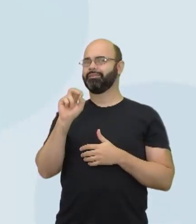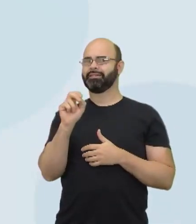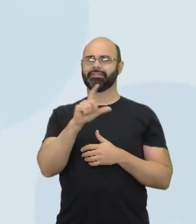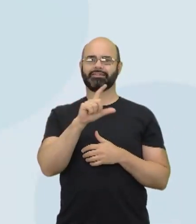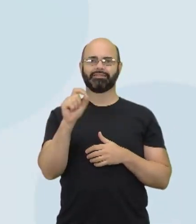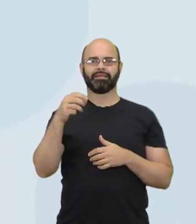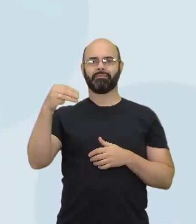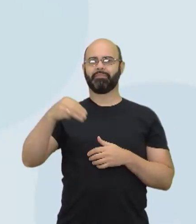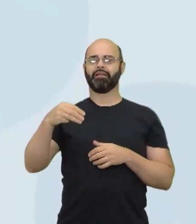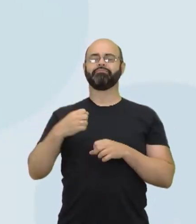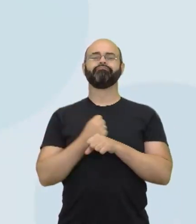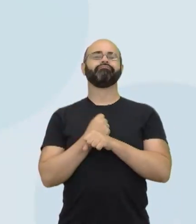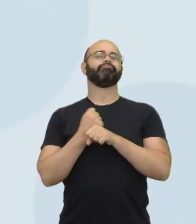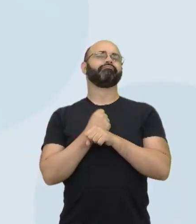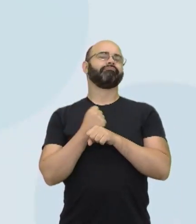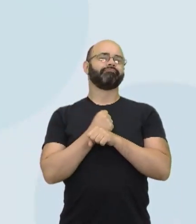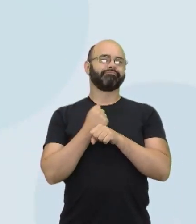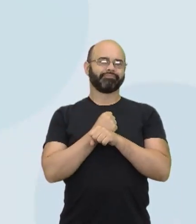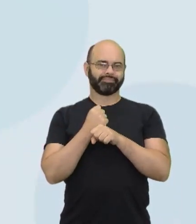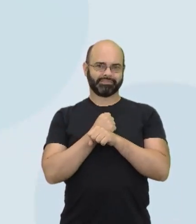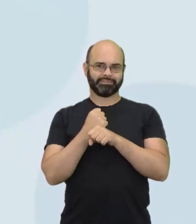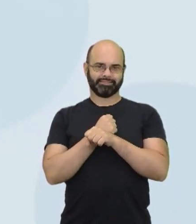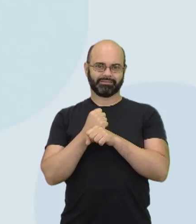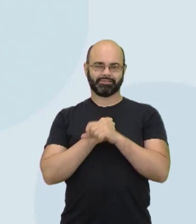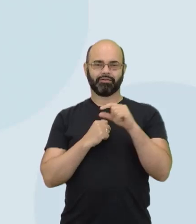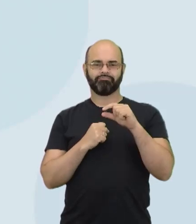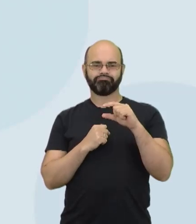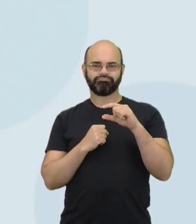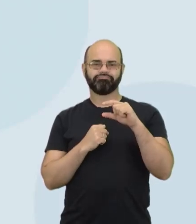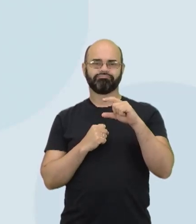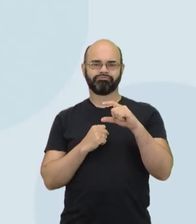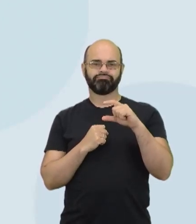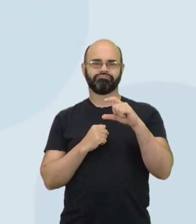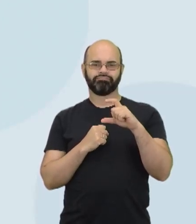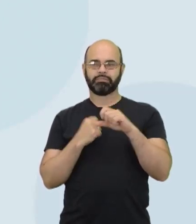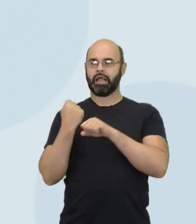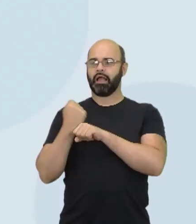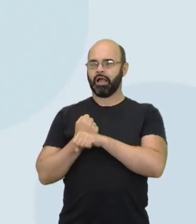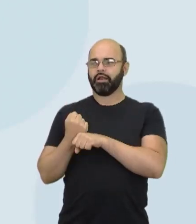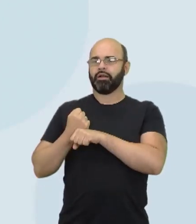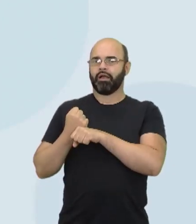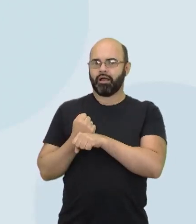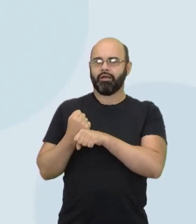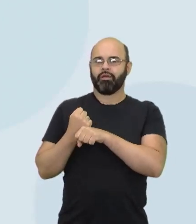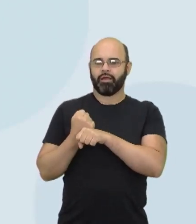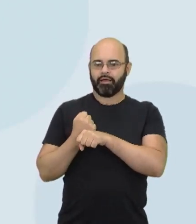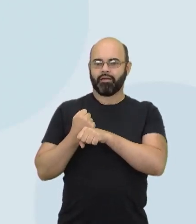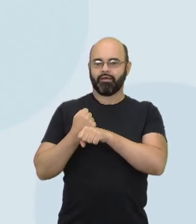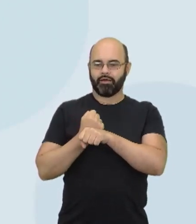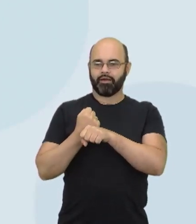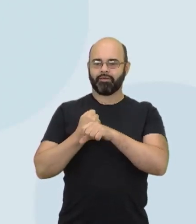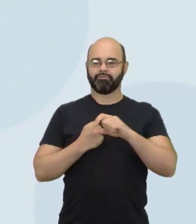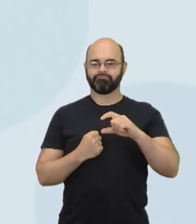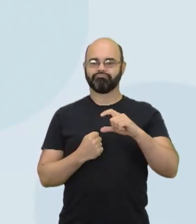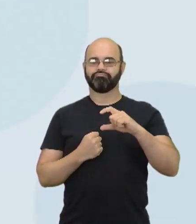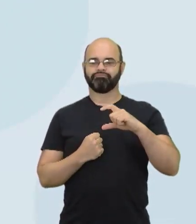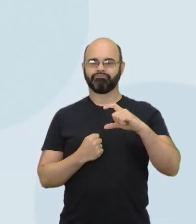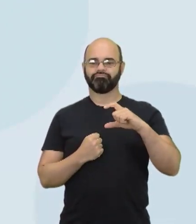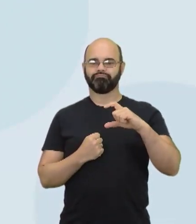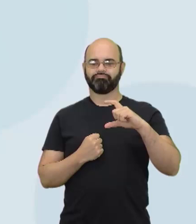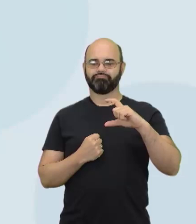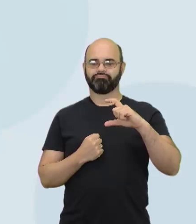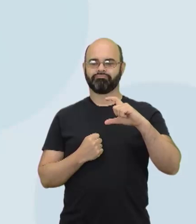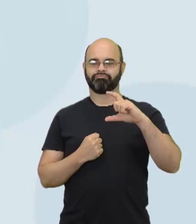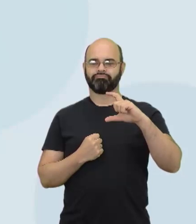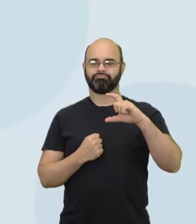100 metros, né? Quanto tempo se levou para fazer, né, esse processo aí de solo, tá certo? Então quando a gente fala no perfil, é